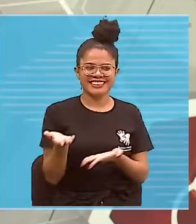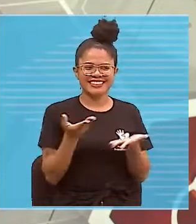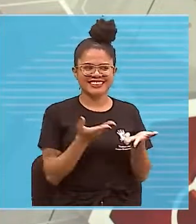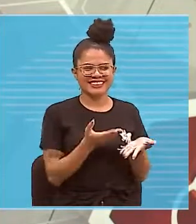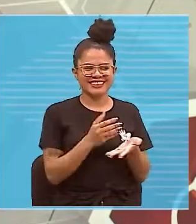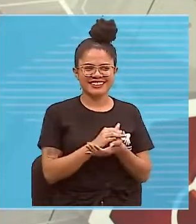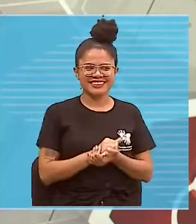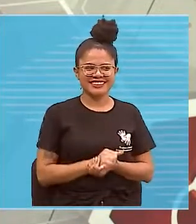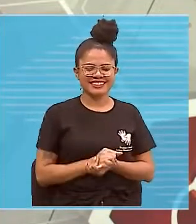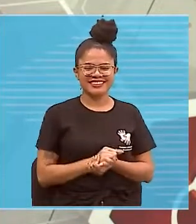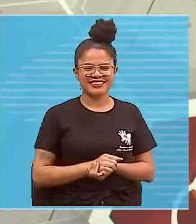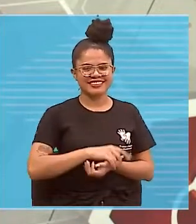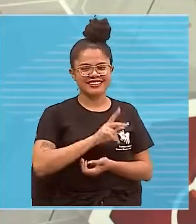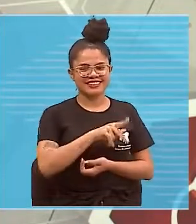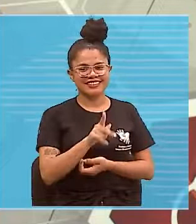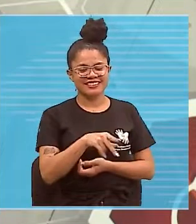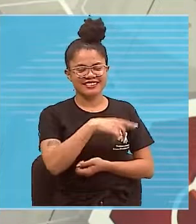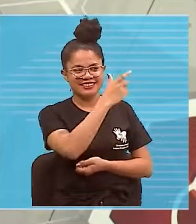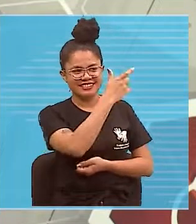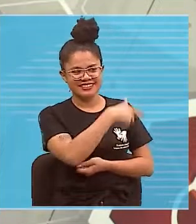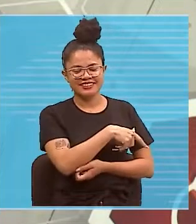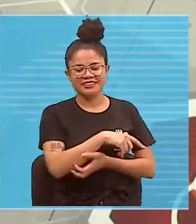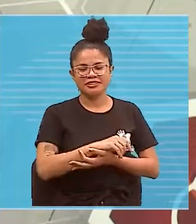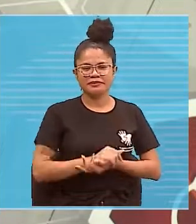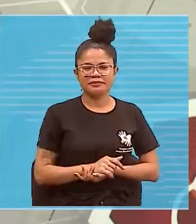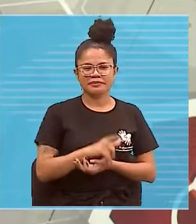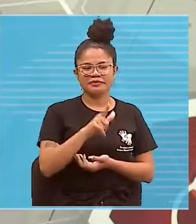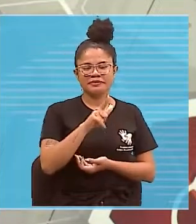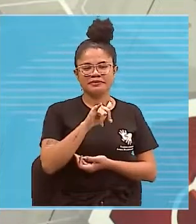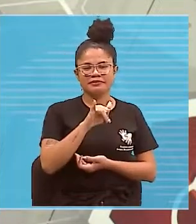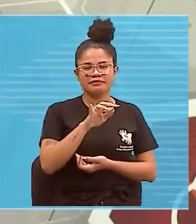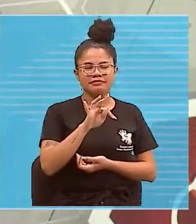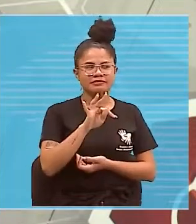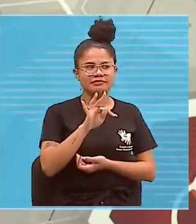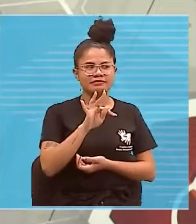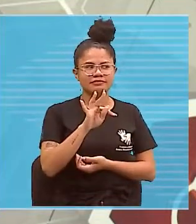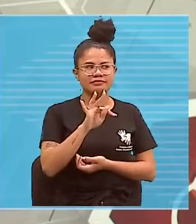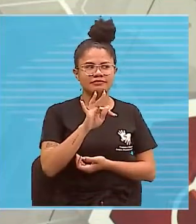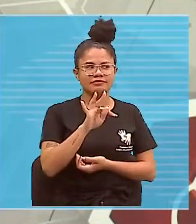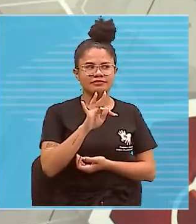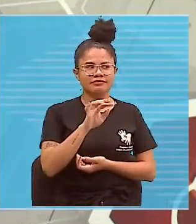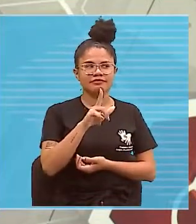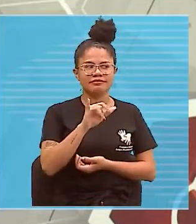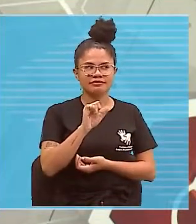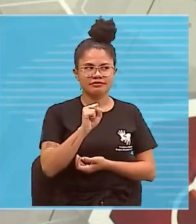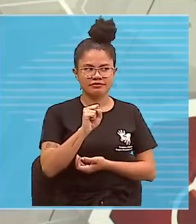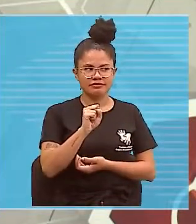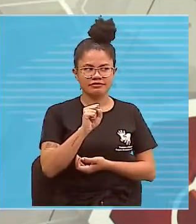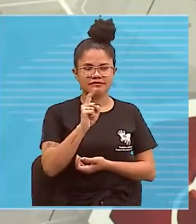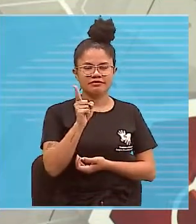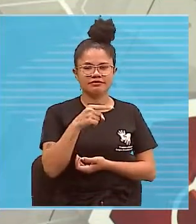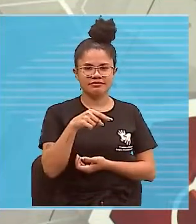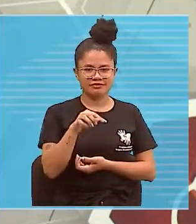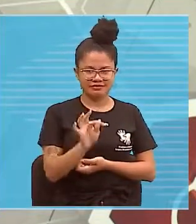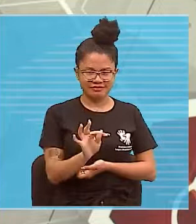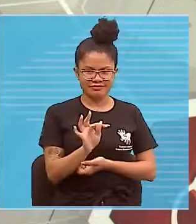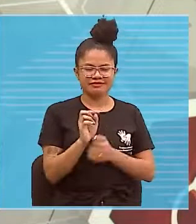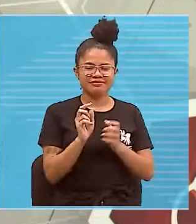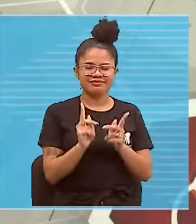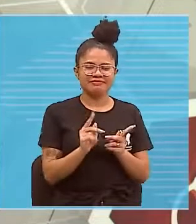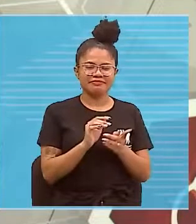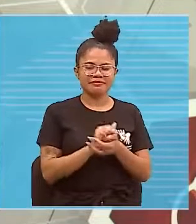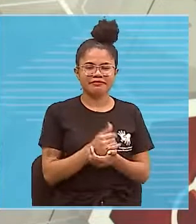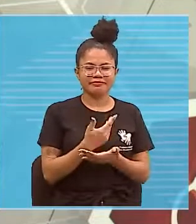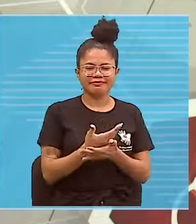eu sou o professor list é uma aula de língua estrangeira espanhol nossa última aula de toda a